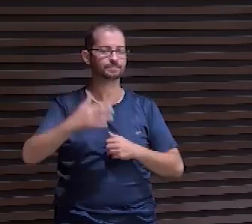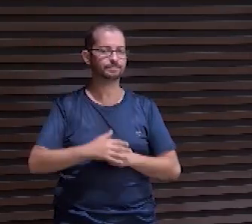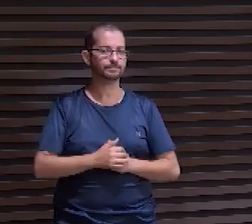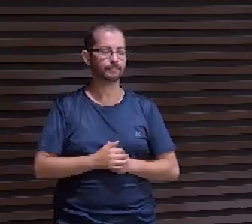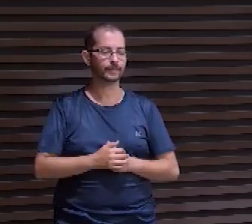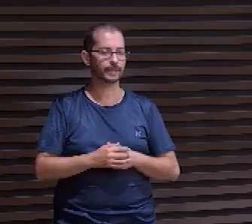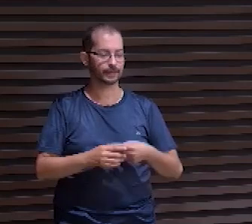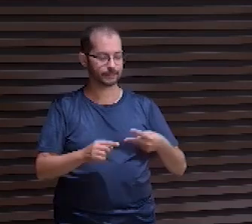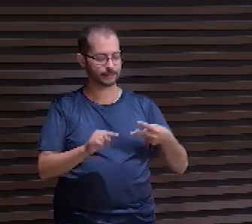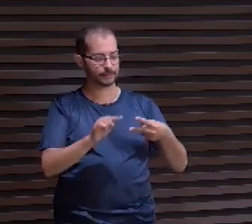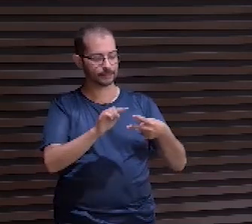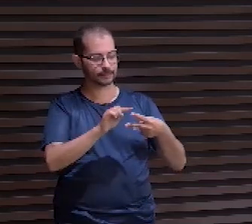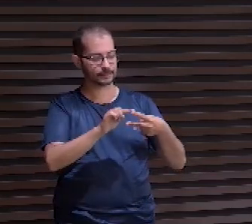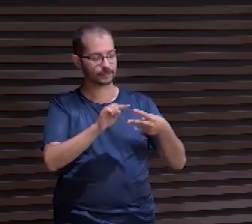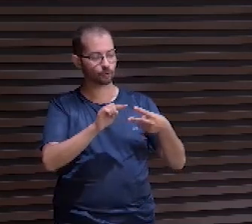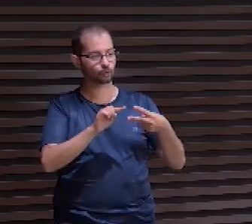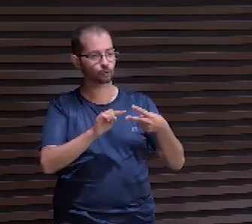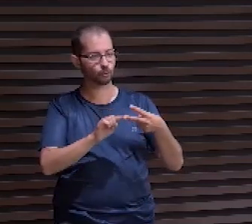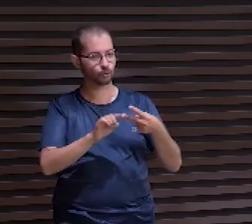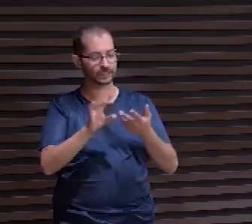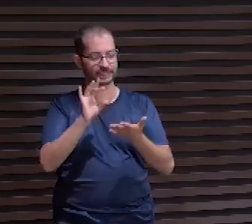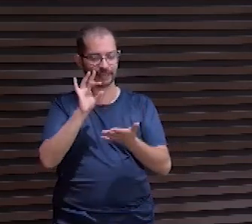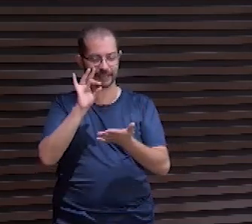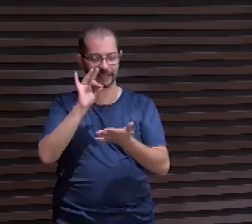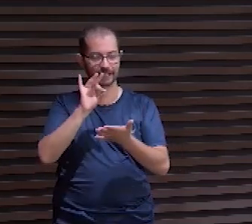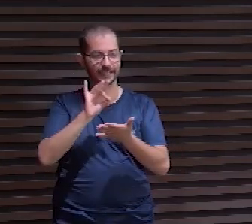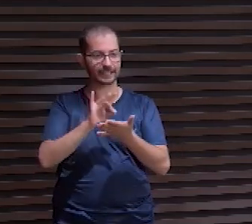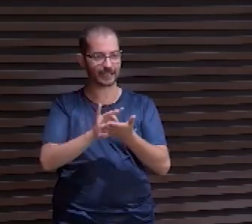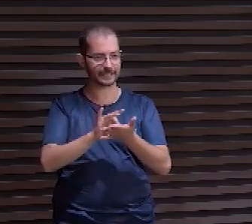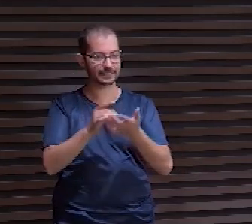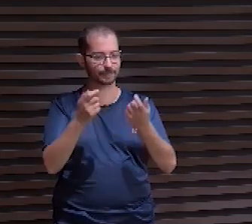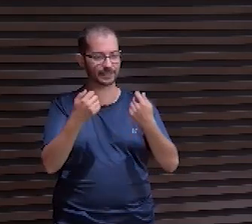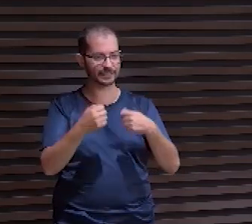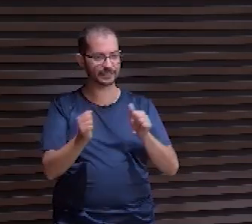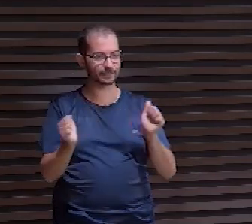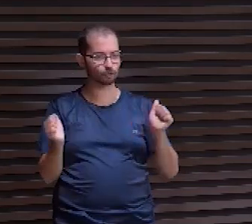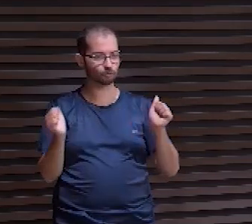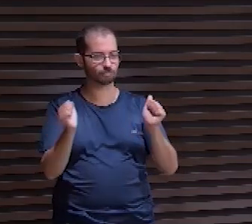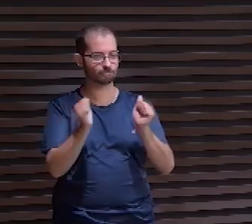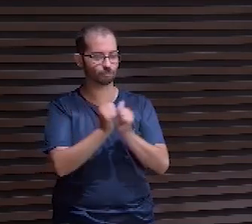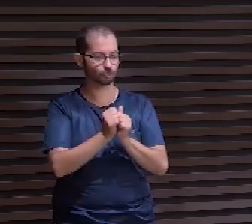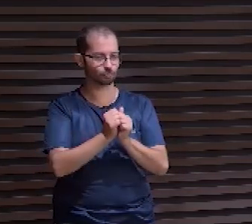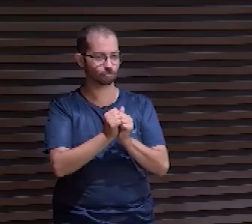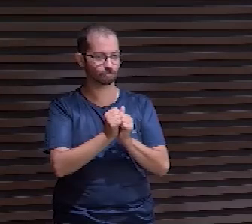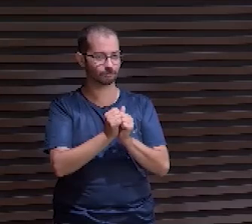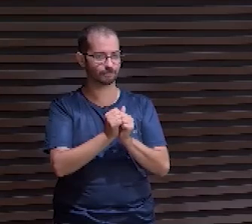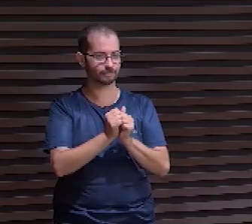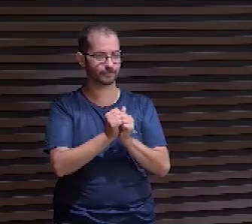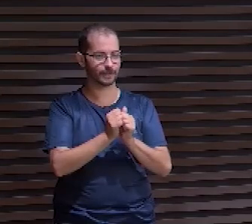São 2 realidades que têm que andar juntas.